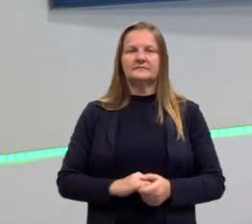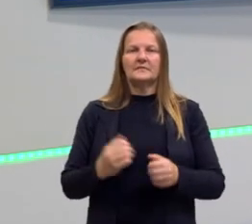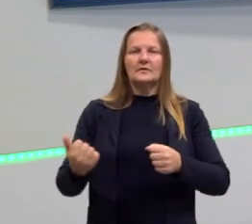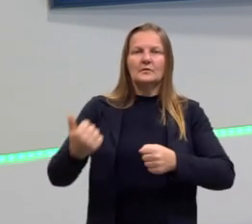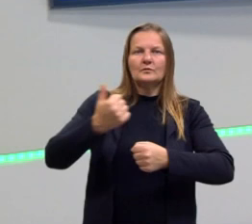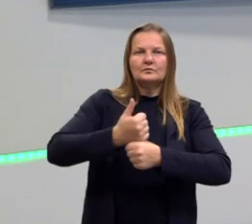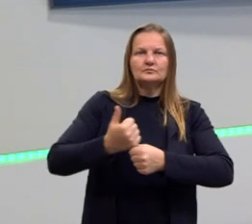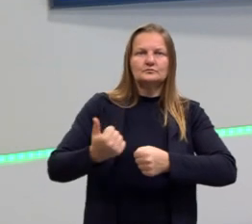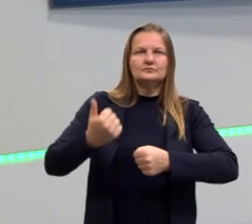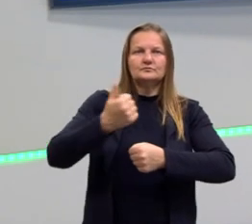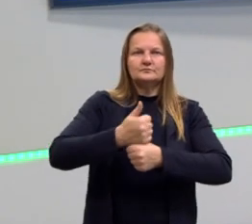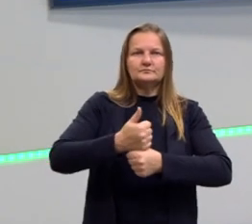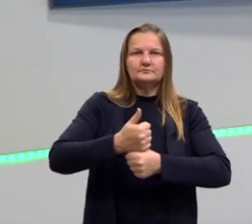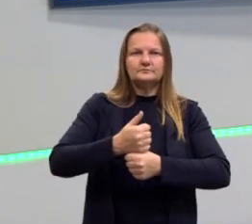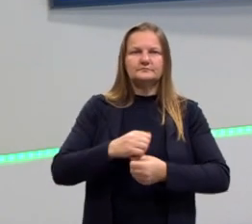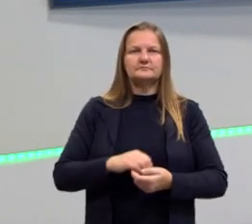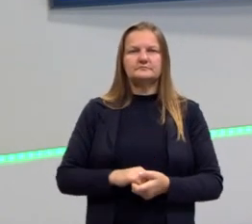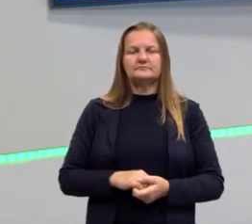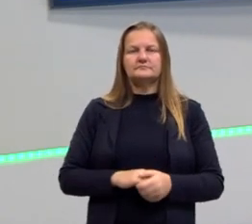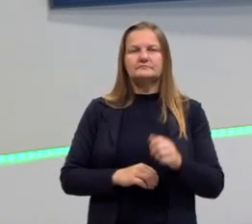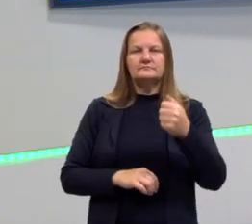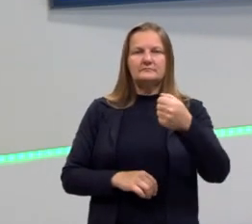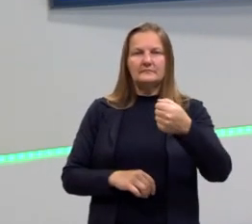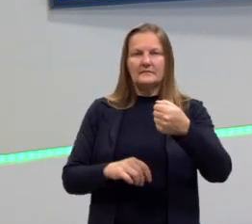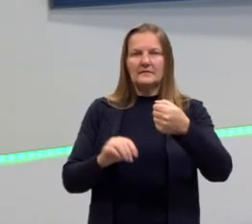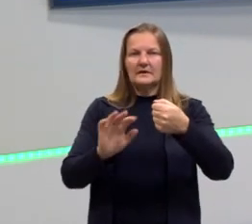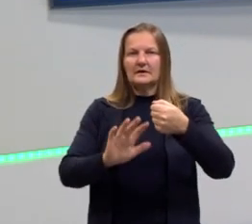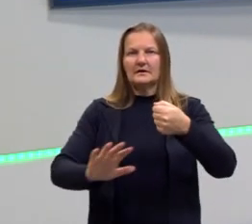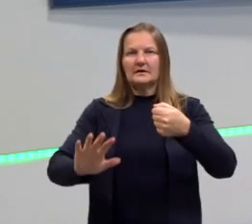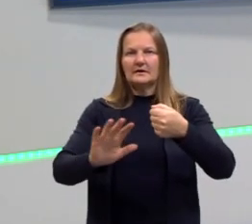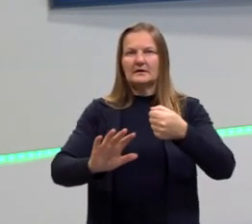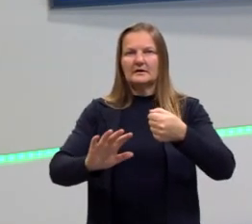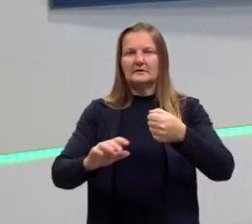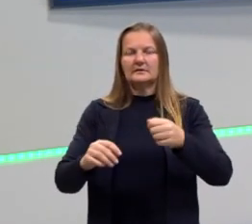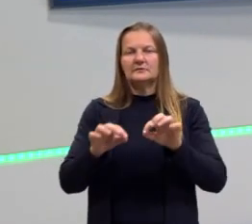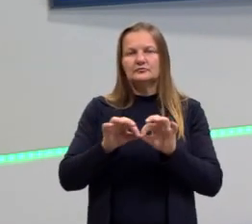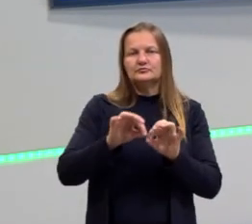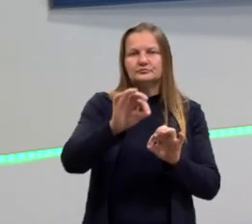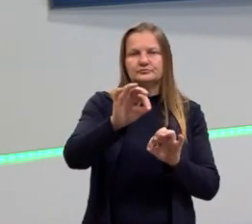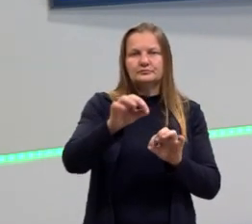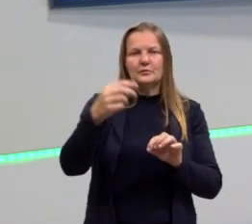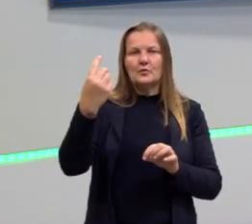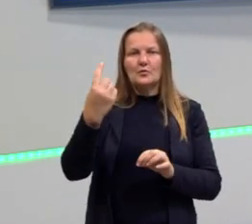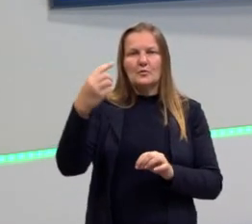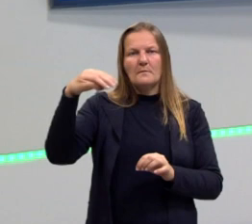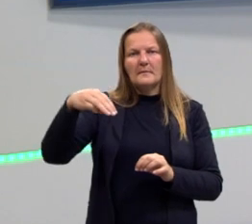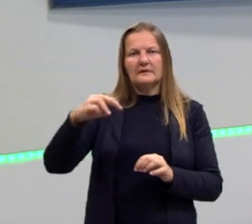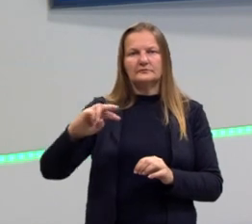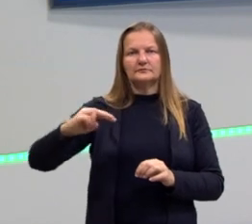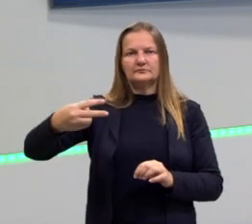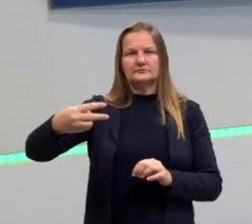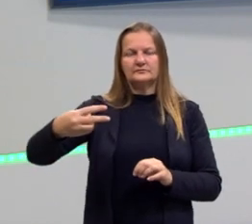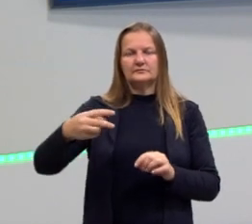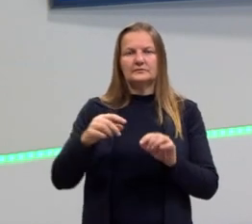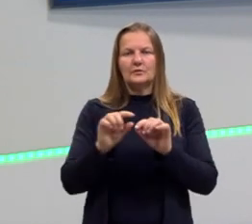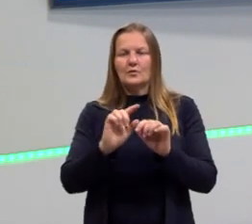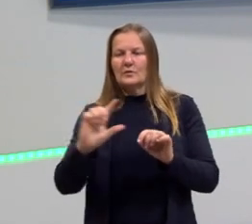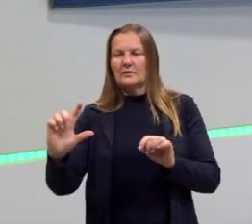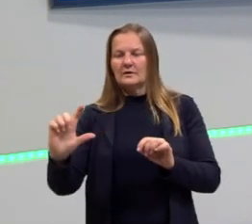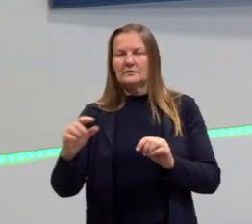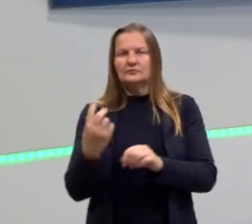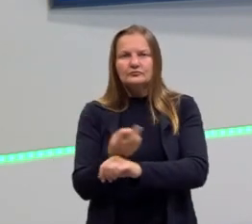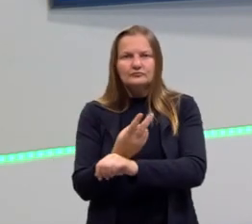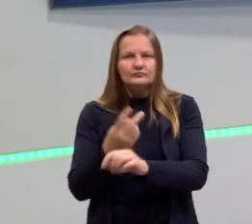substituir onde nós temos o ar da área por a medida né um metro quadrado e o lado nós vamos